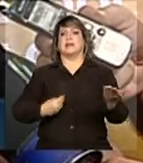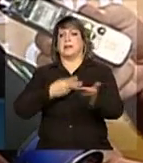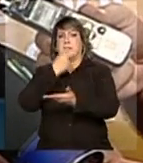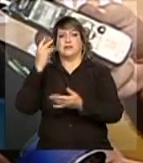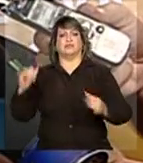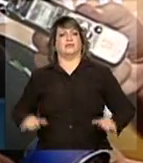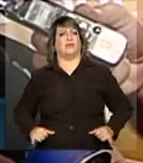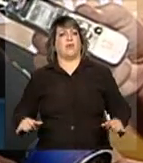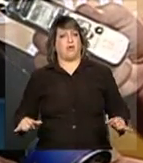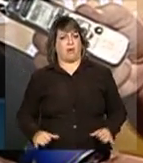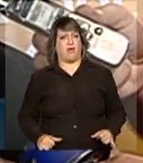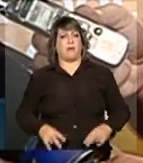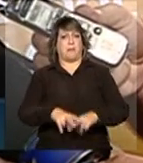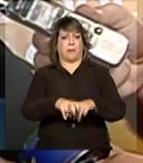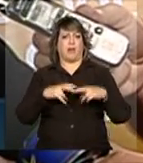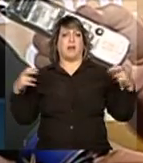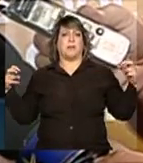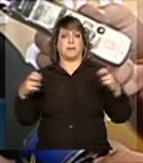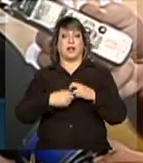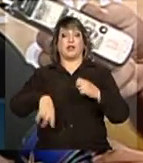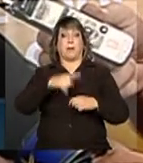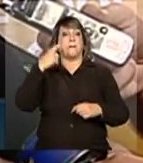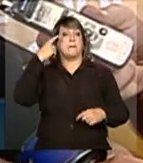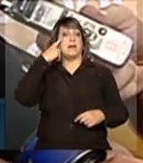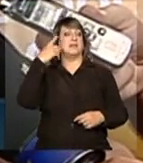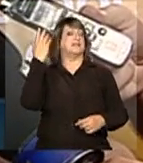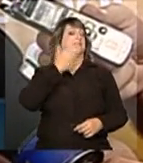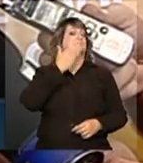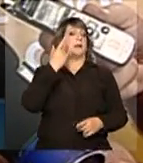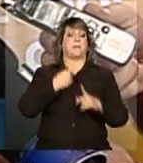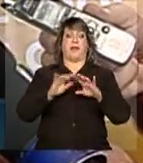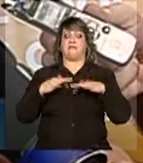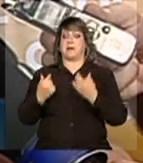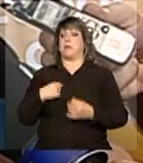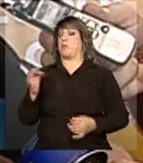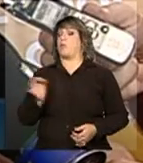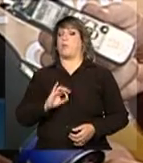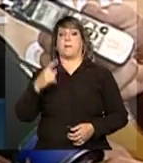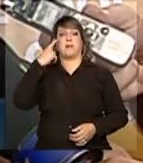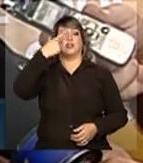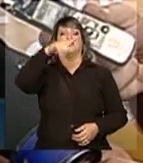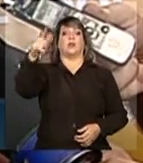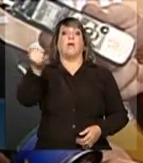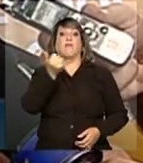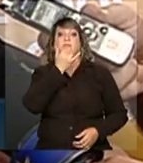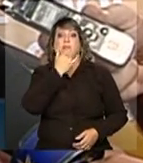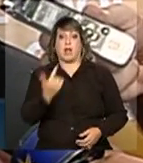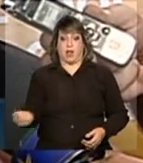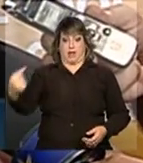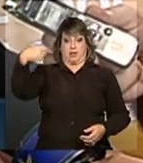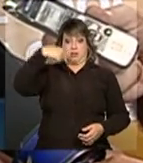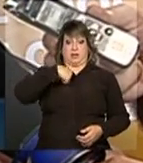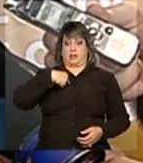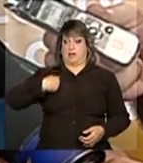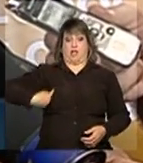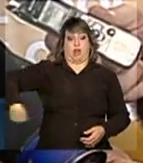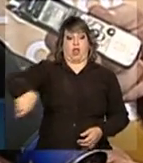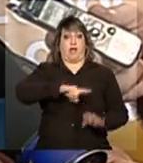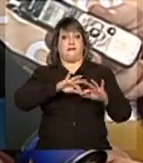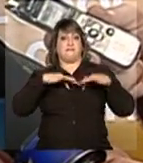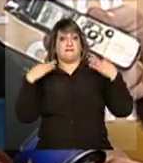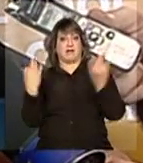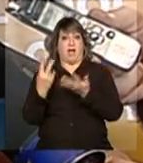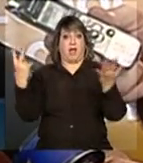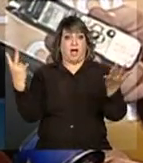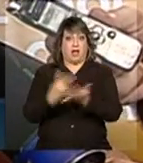pessoas, que a gente às vezes vê isso muito distante. Ver só na vida dos outros. Quando isso se aproxima de nós e que transforma